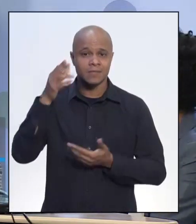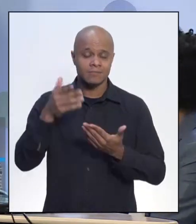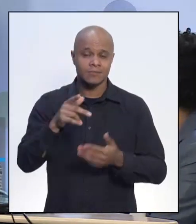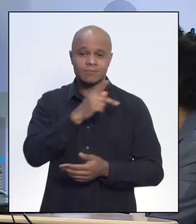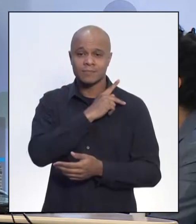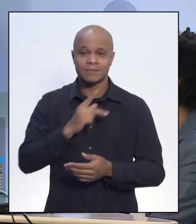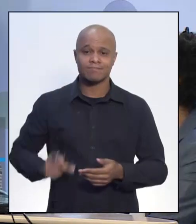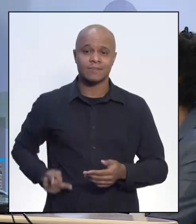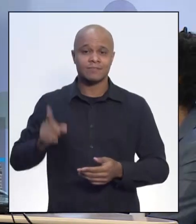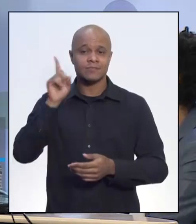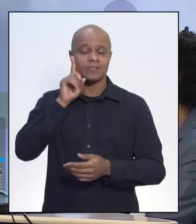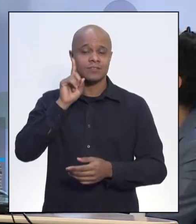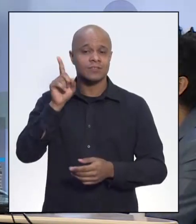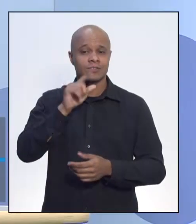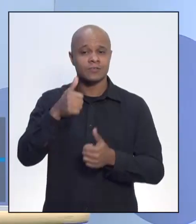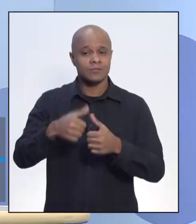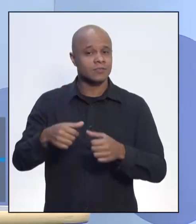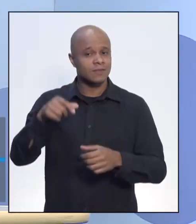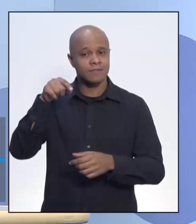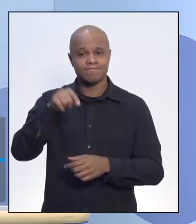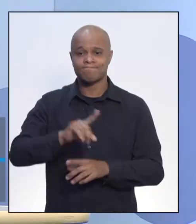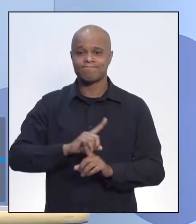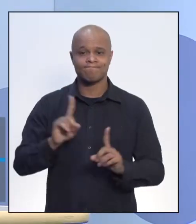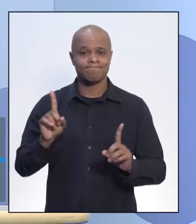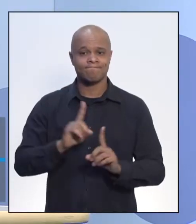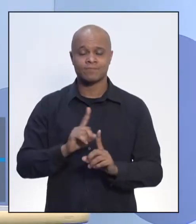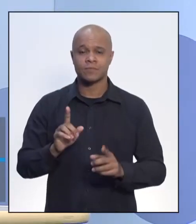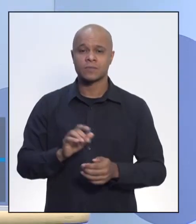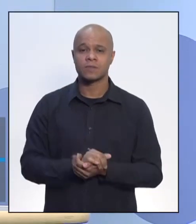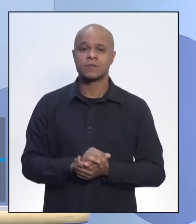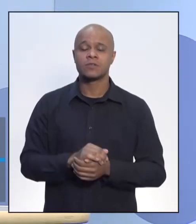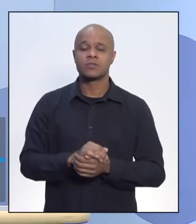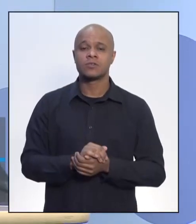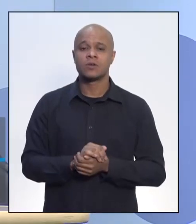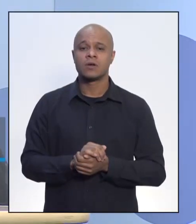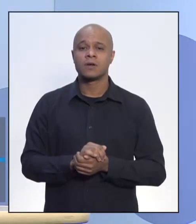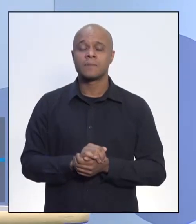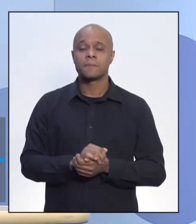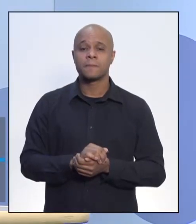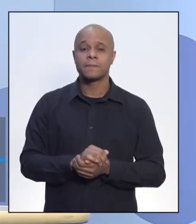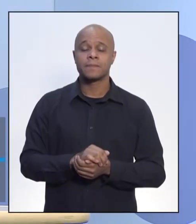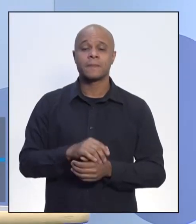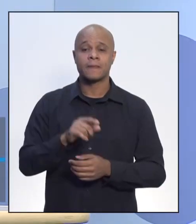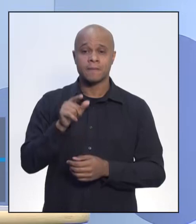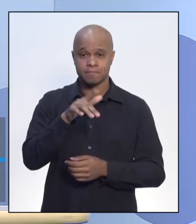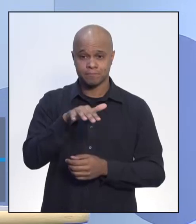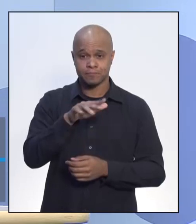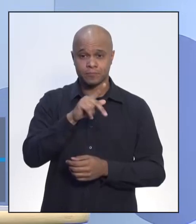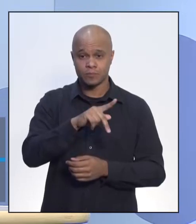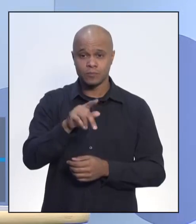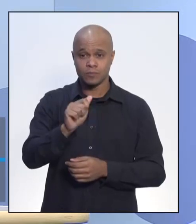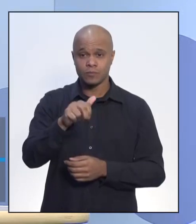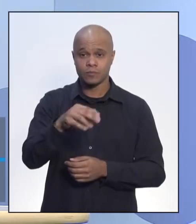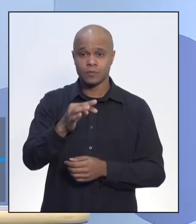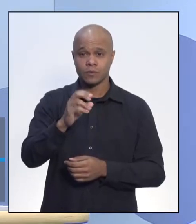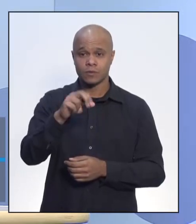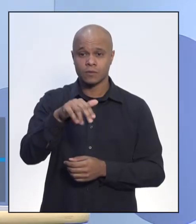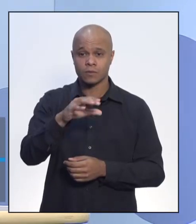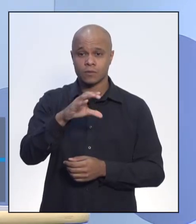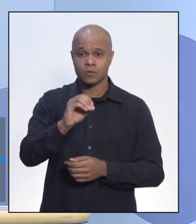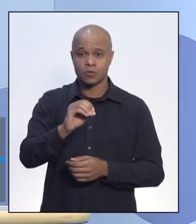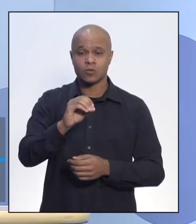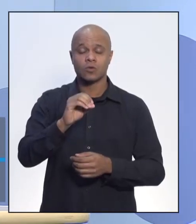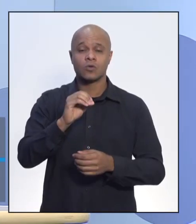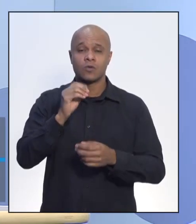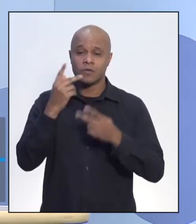Né? Pois é, e só para lembrar, né, só para pontuar, o professor Antônio falou muito bem, né? Os integrantes da